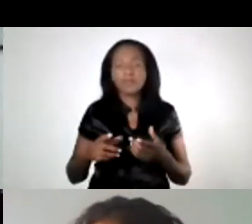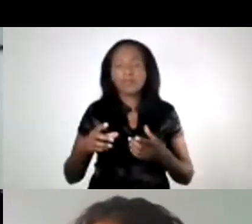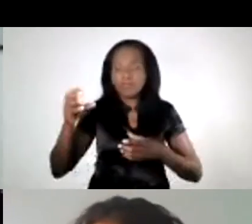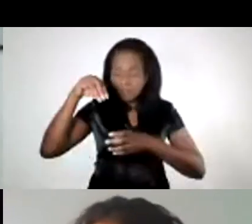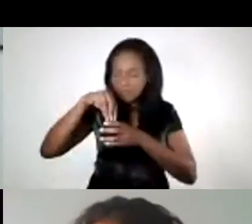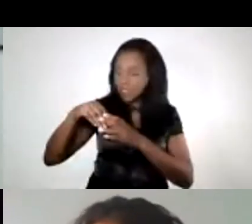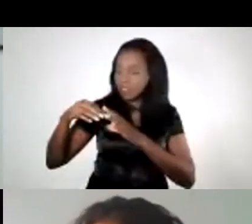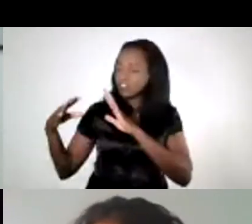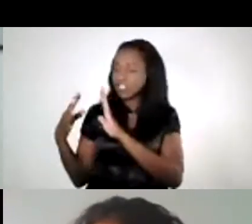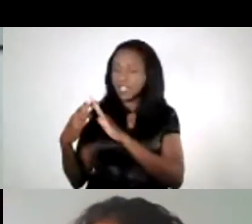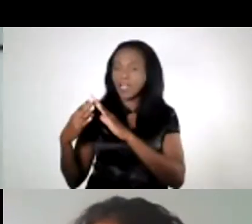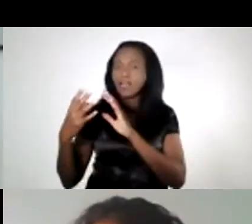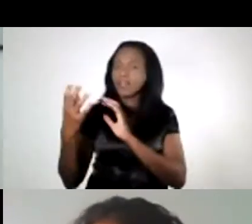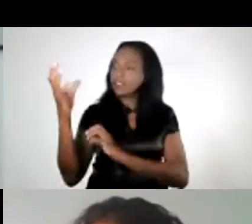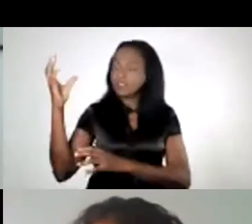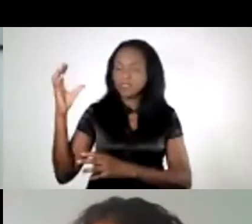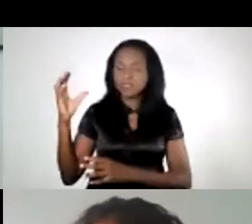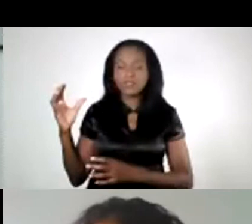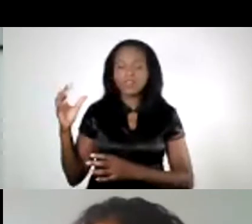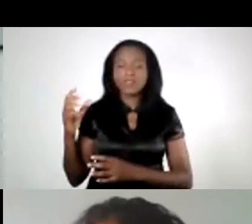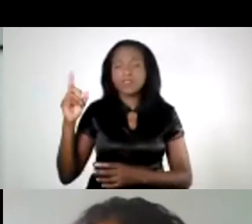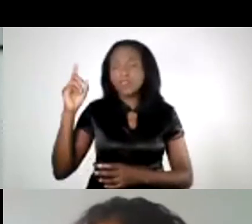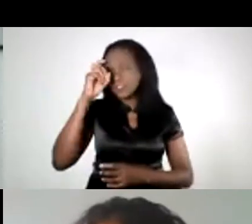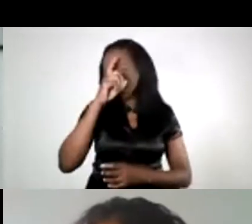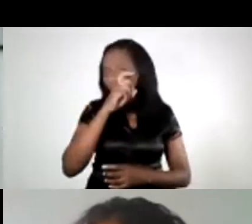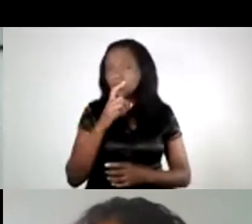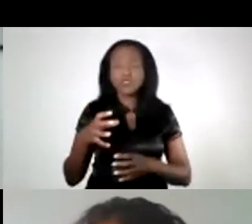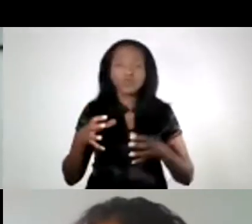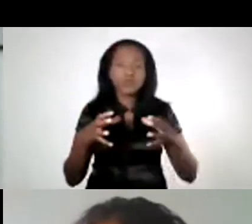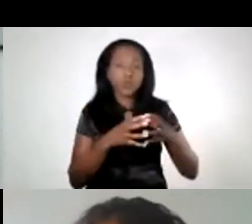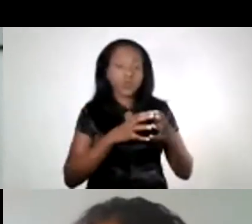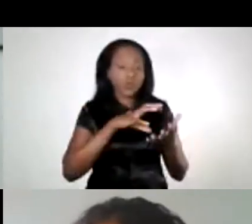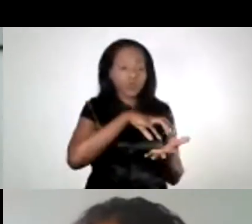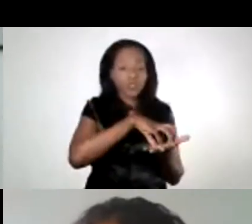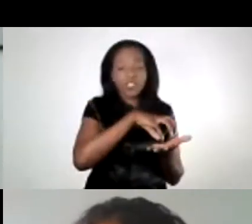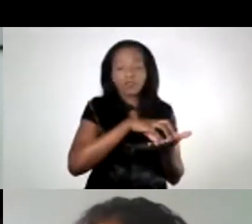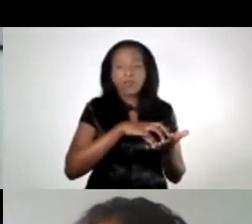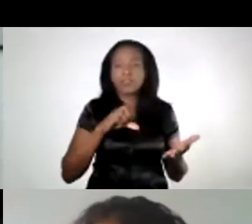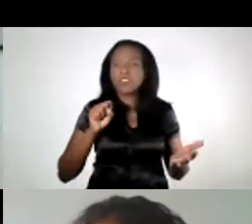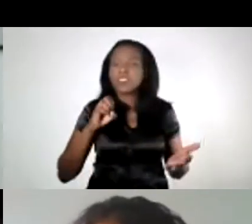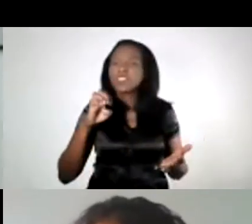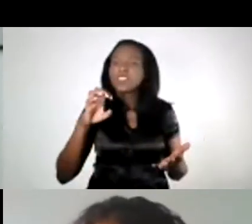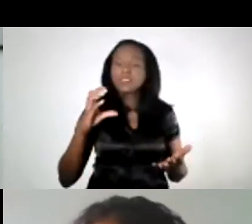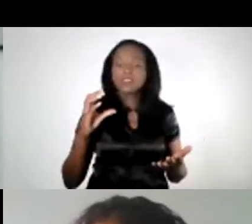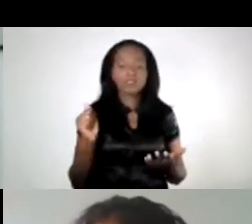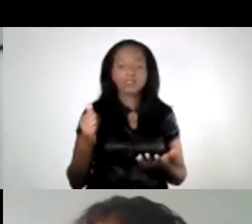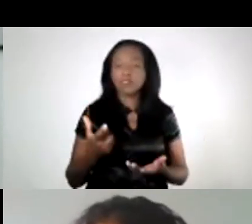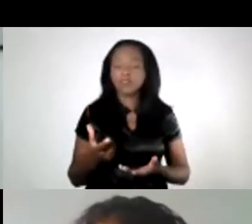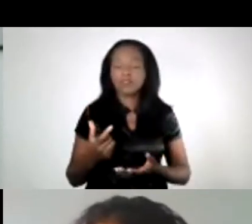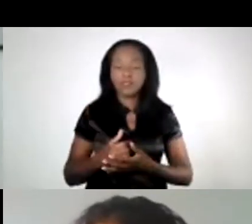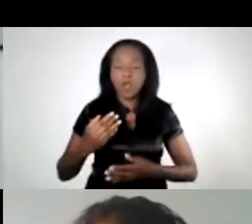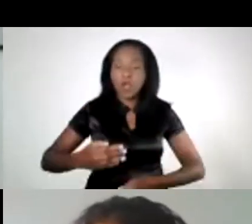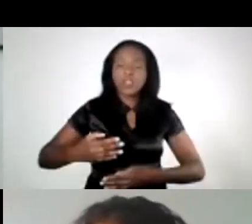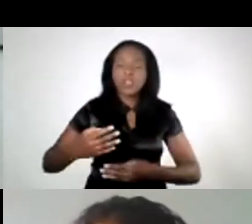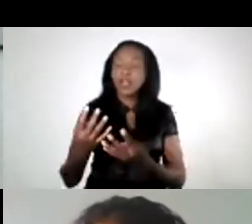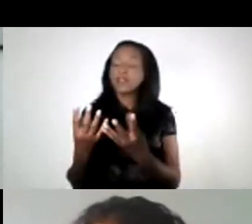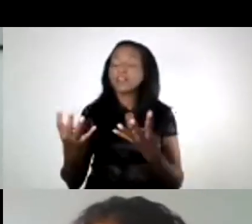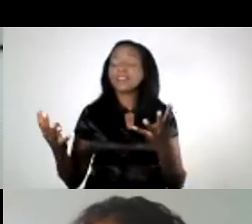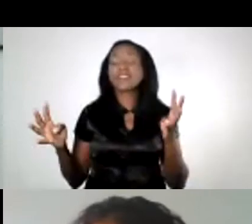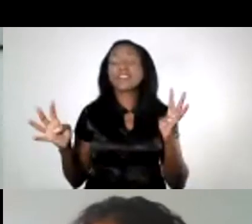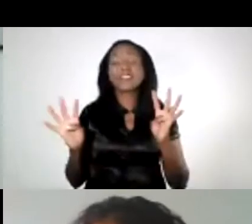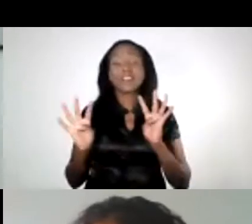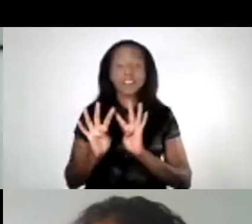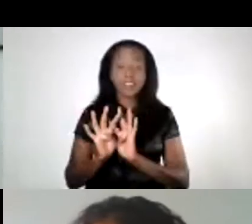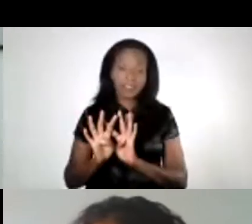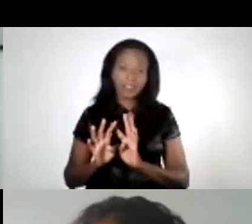que não tem cerca, né? Difícil comunidades quilombolas que você vai ter cerca, vai ter muros, né? Que a gente